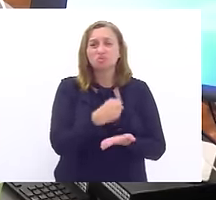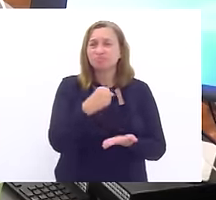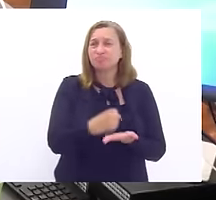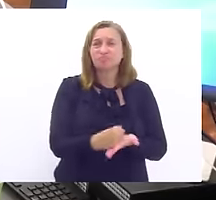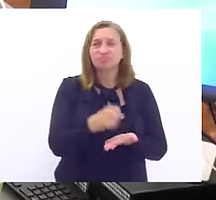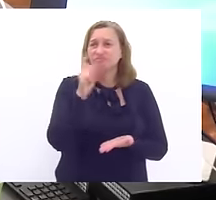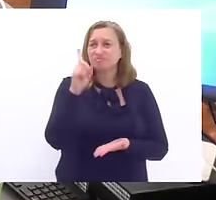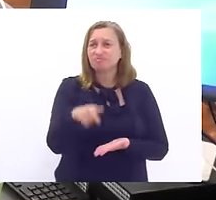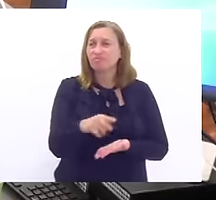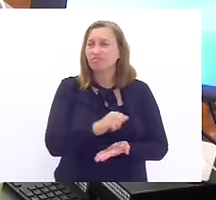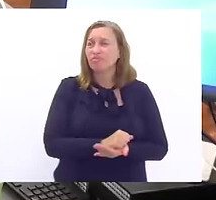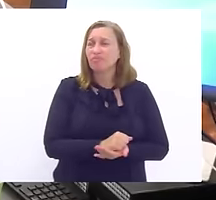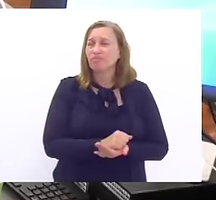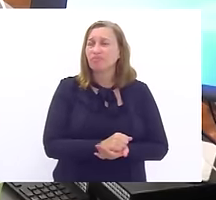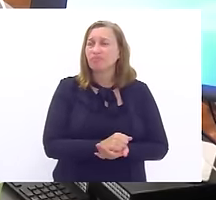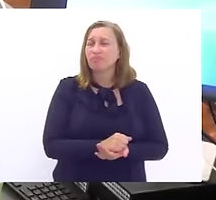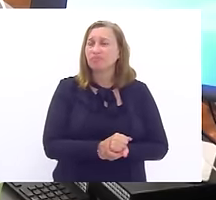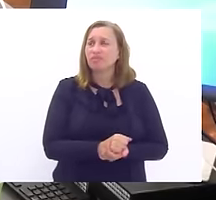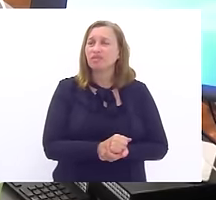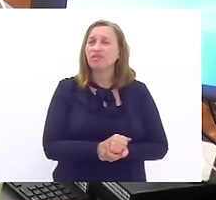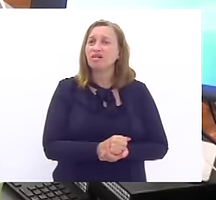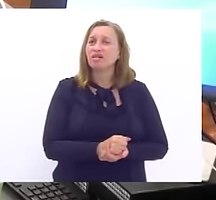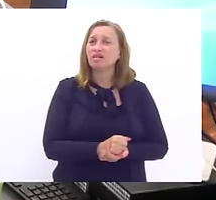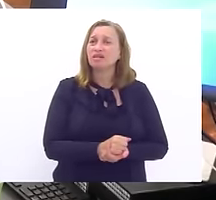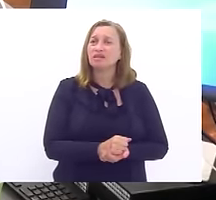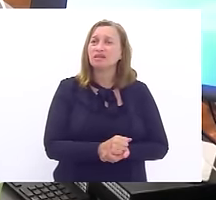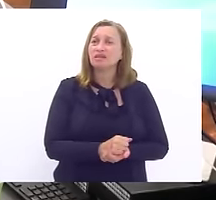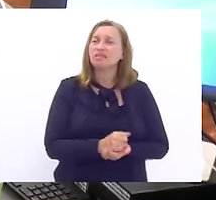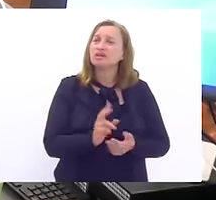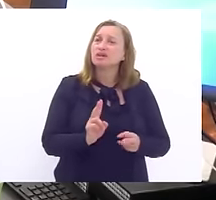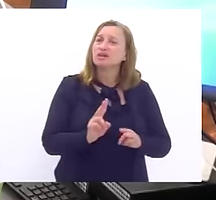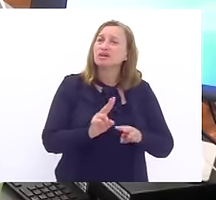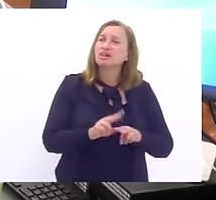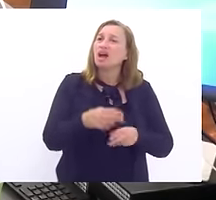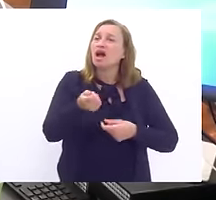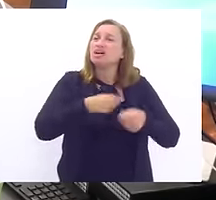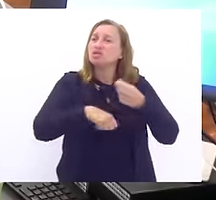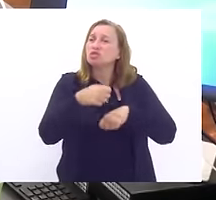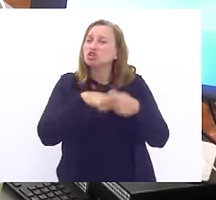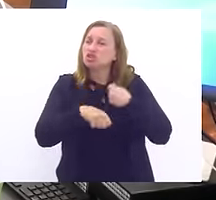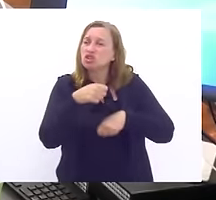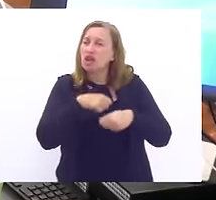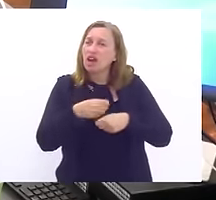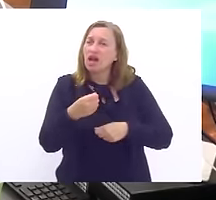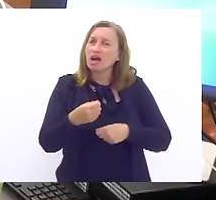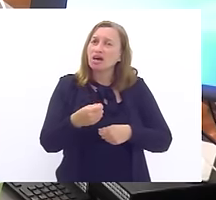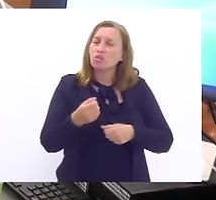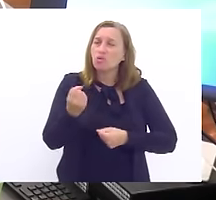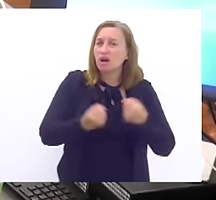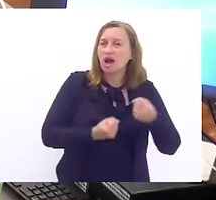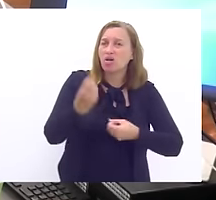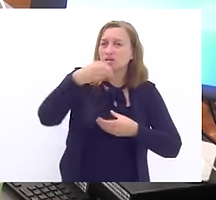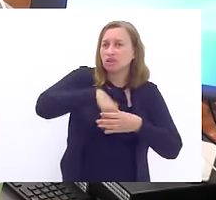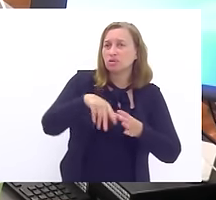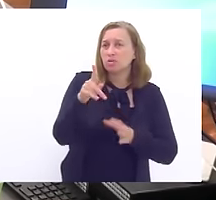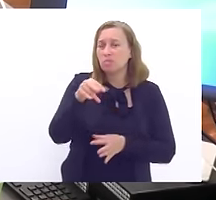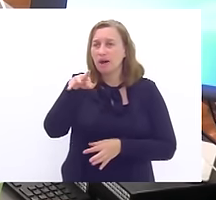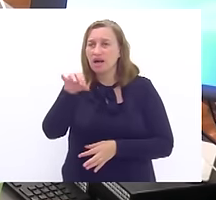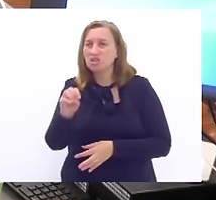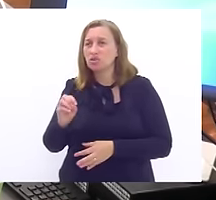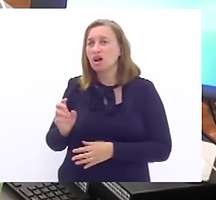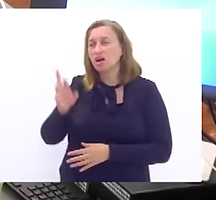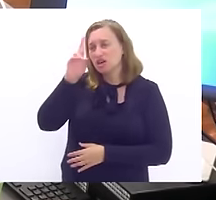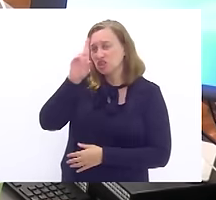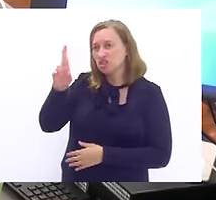para aprender o veículo contrato é para administrar o bem dentro do pátio para leilão a dona da empresa